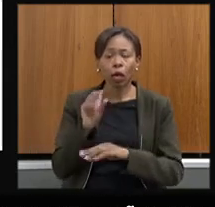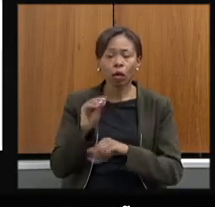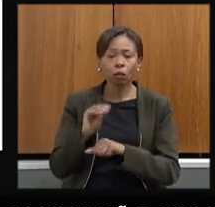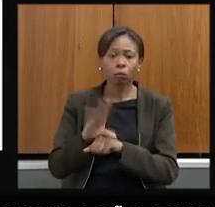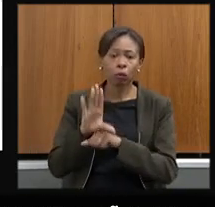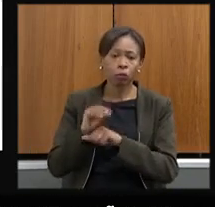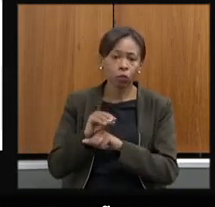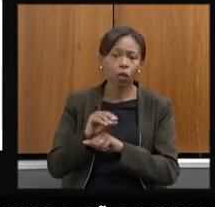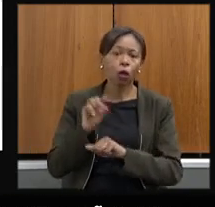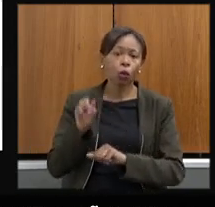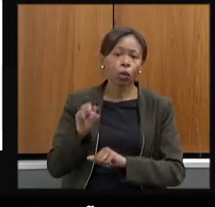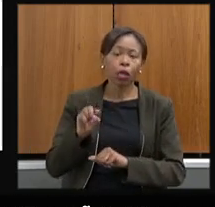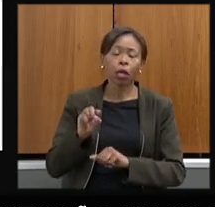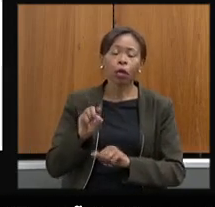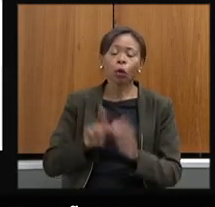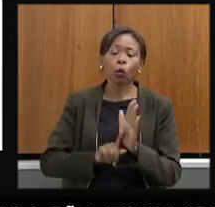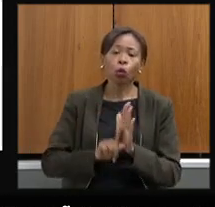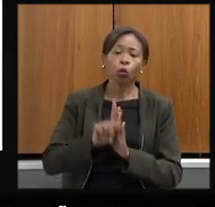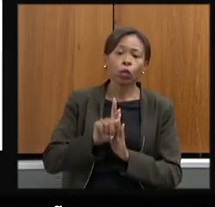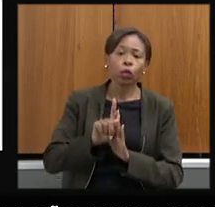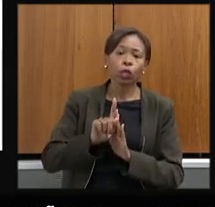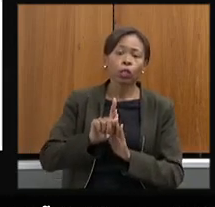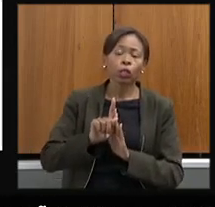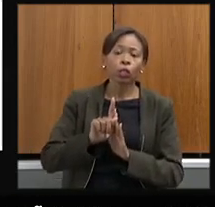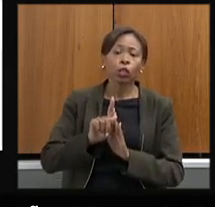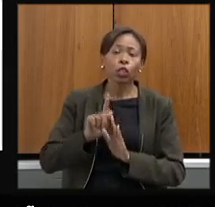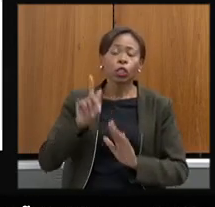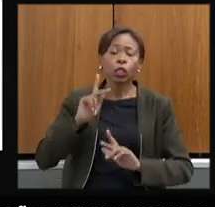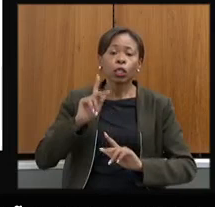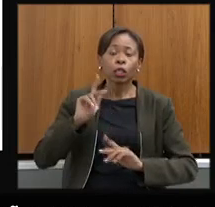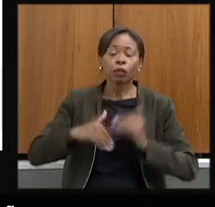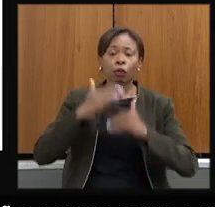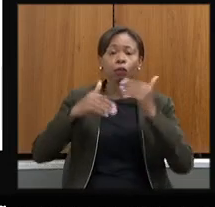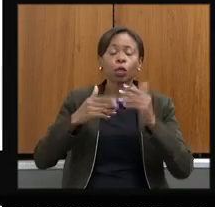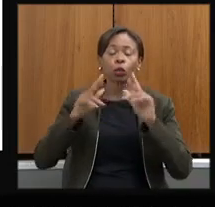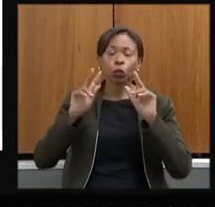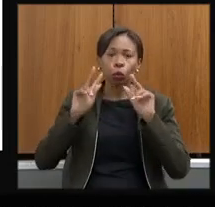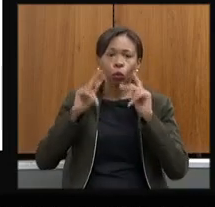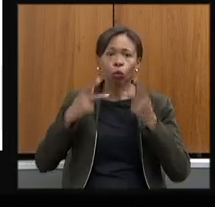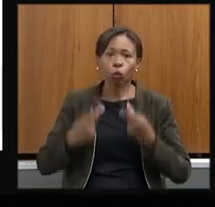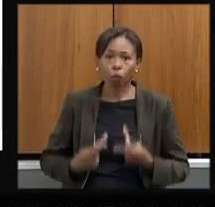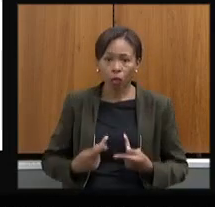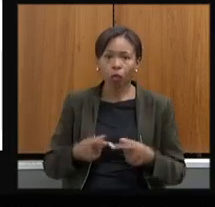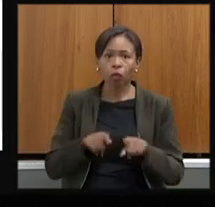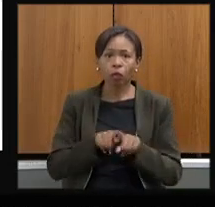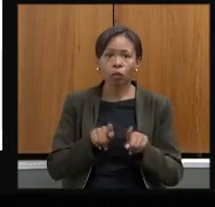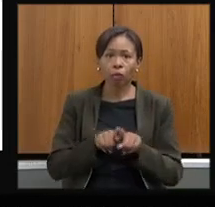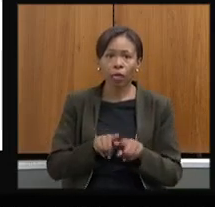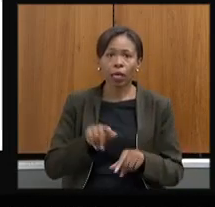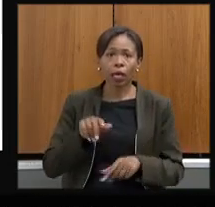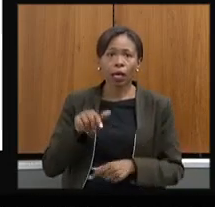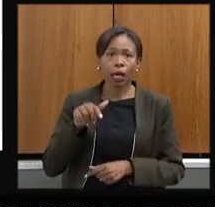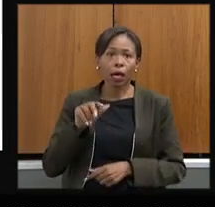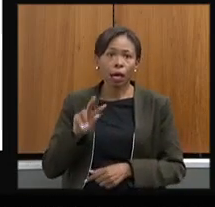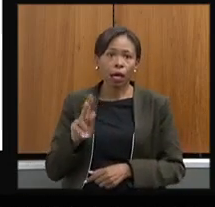humano municipal é com apinat 2022 da h&m também ajustado pela desigualdade para 2020